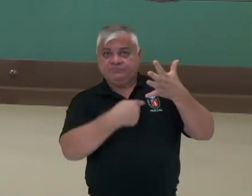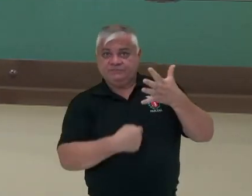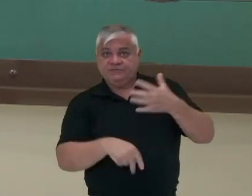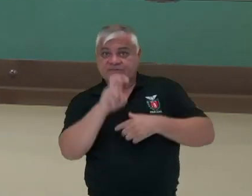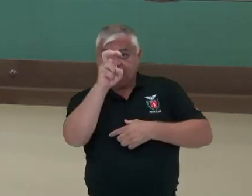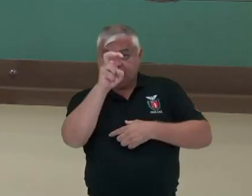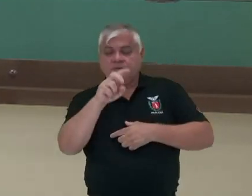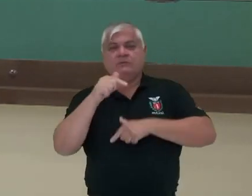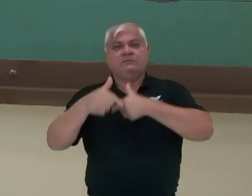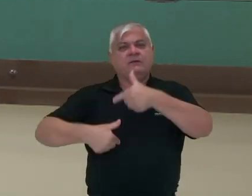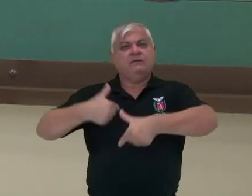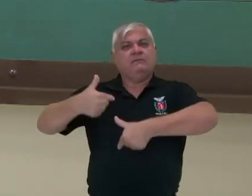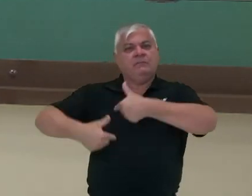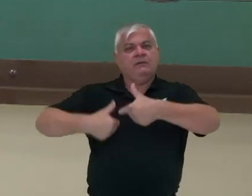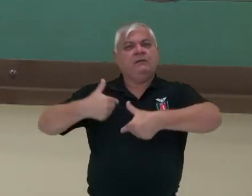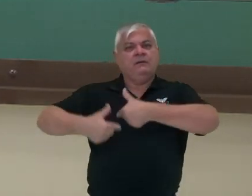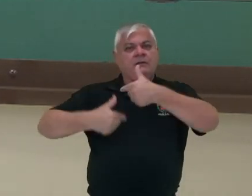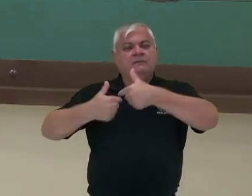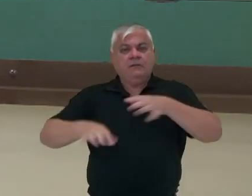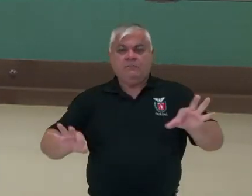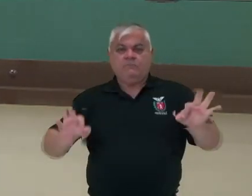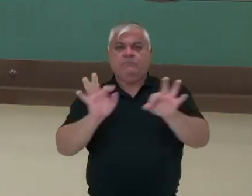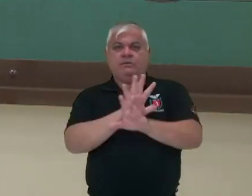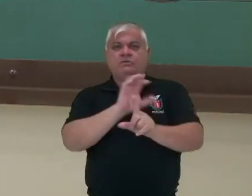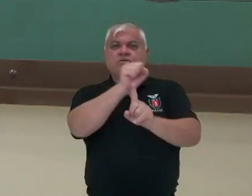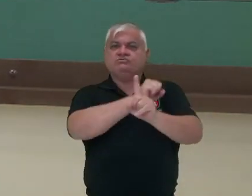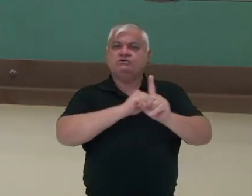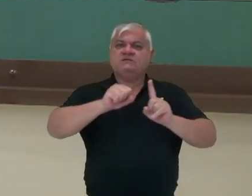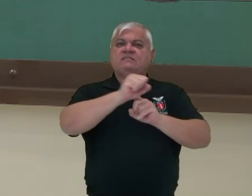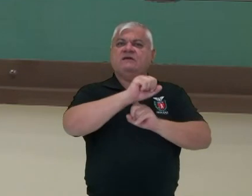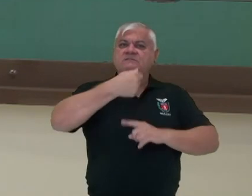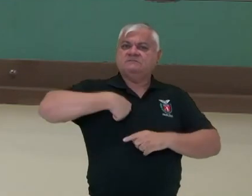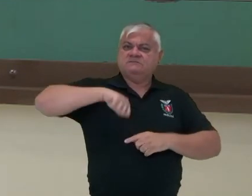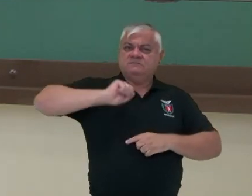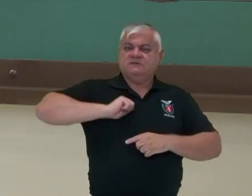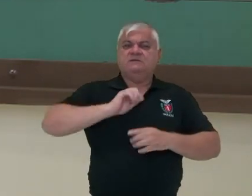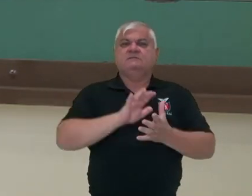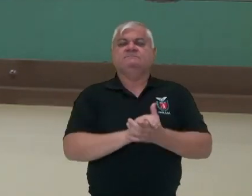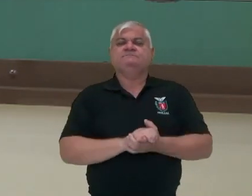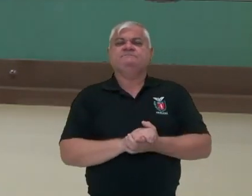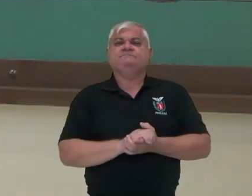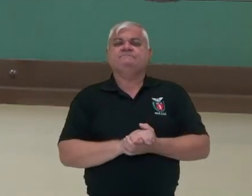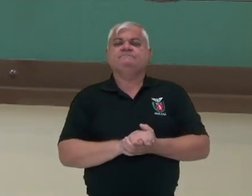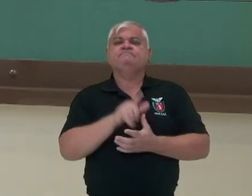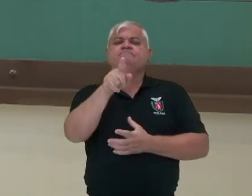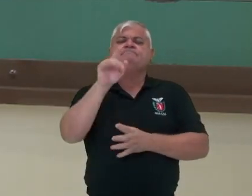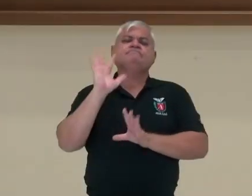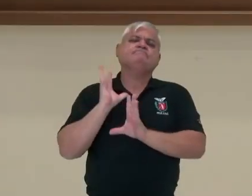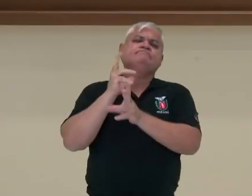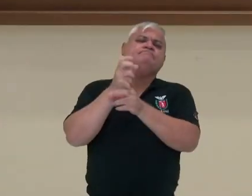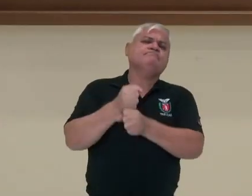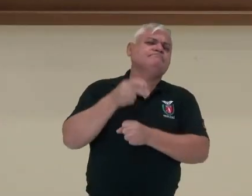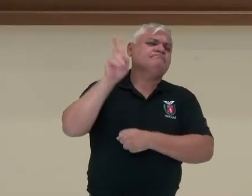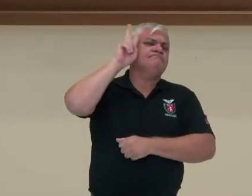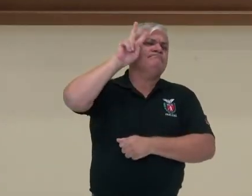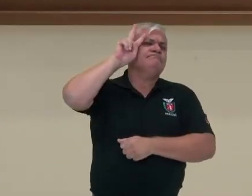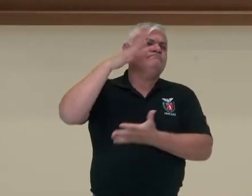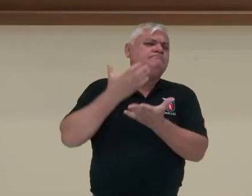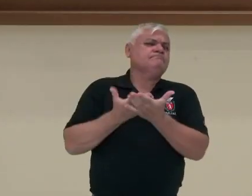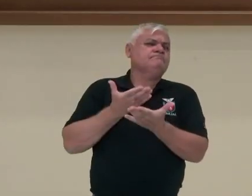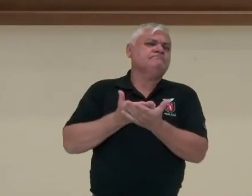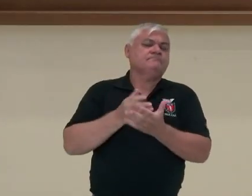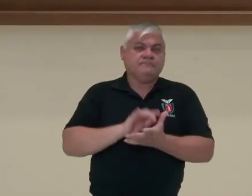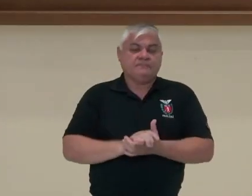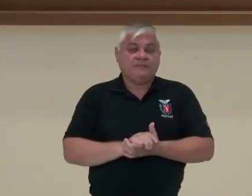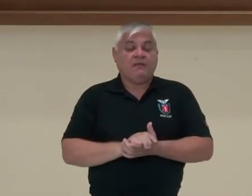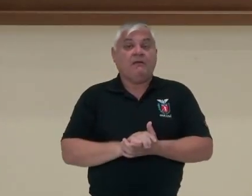de obra aqui. Então, dessa forma estava formada a sociedade colonial espanhola. Vamos fazer a retomada então da nossa aula? Nessa